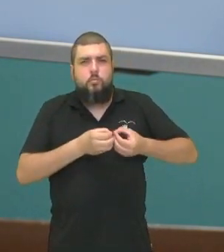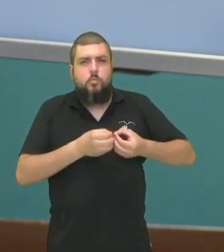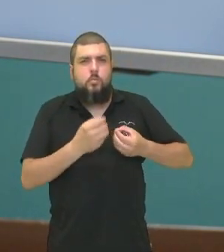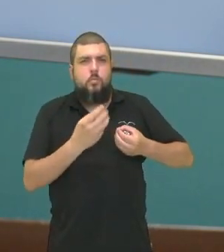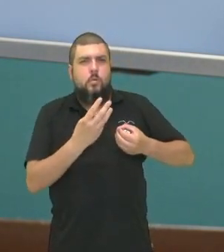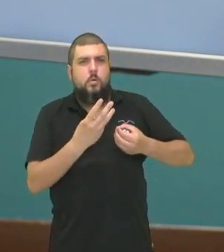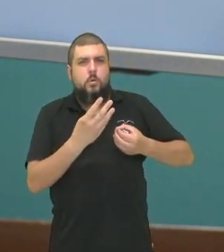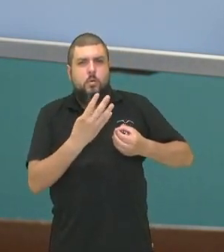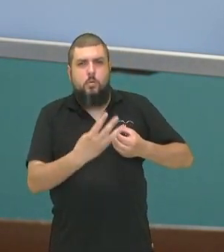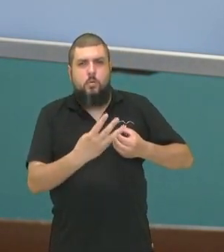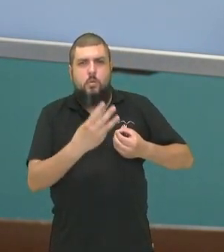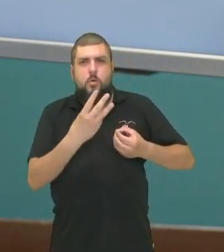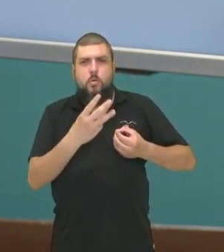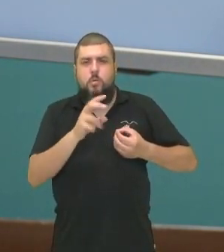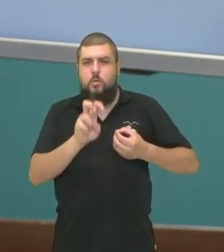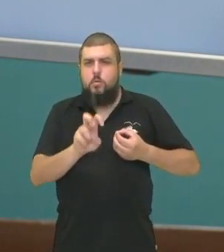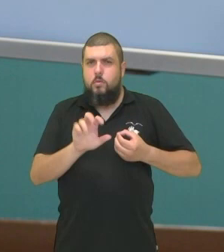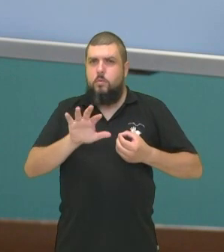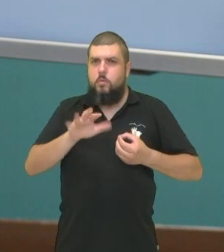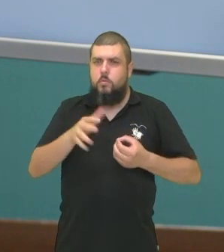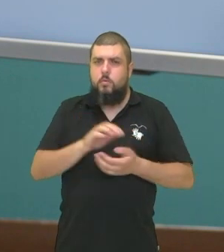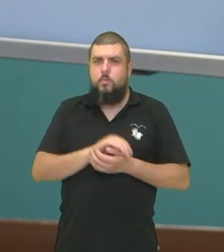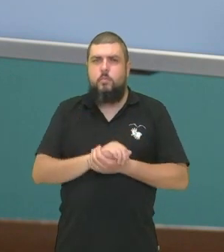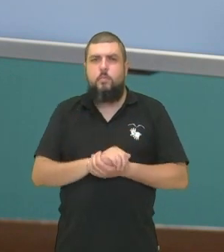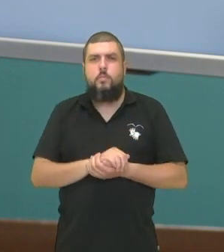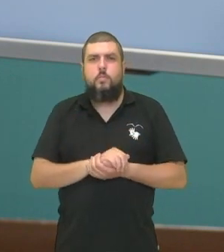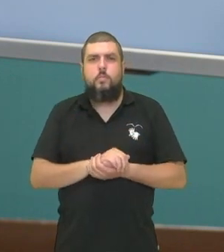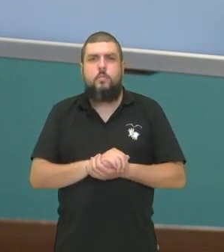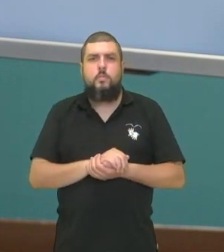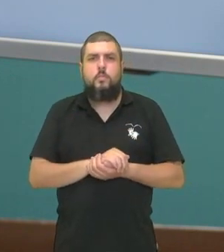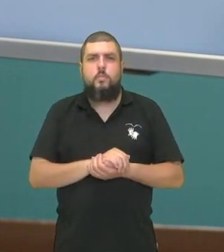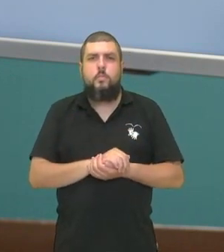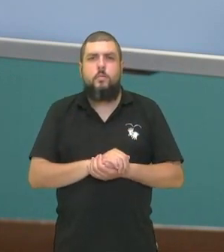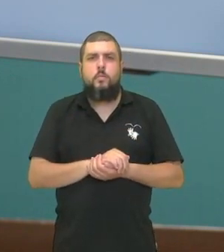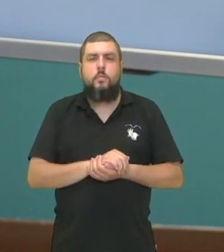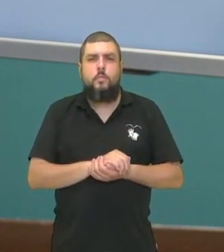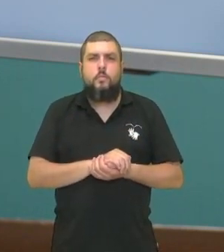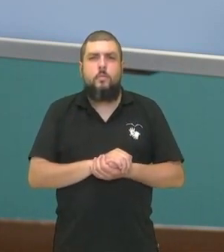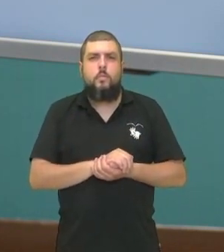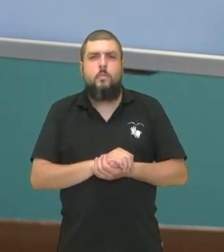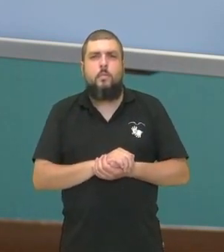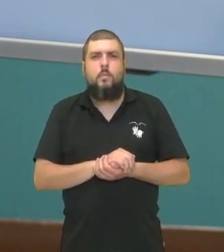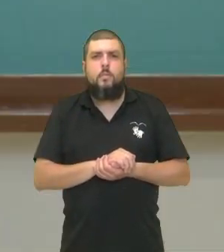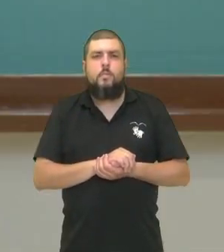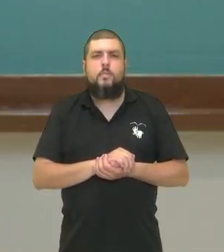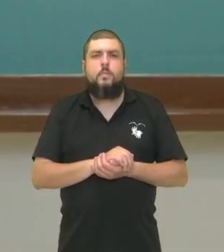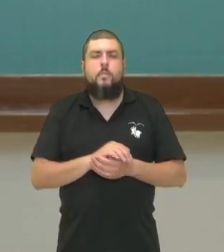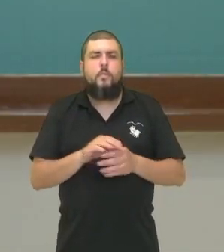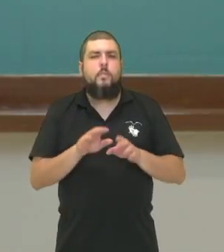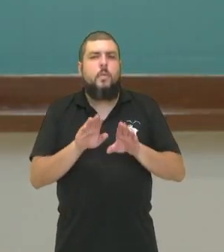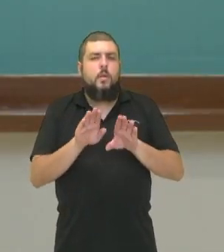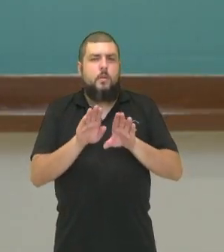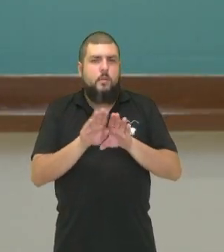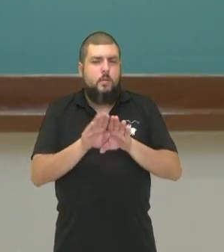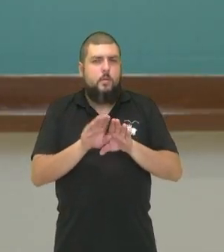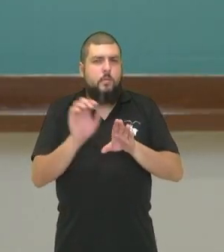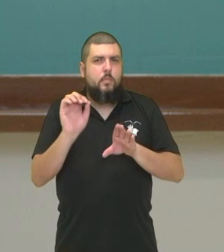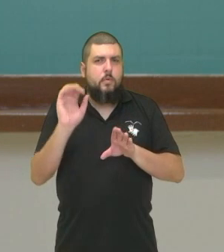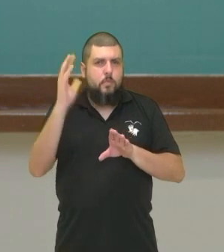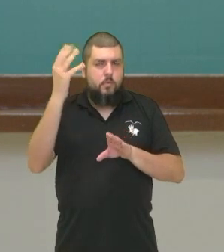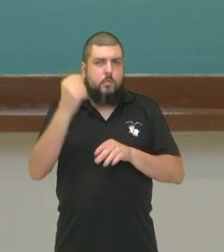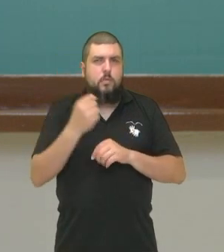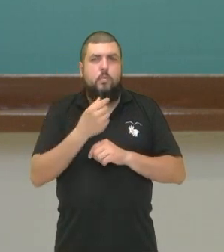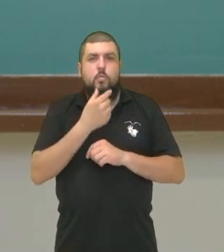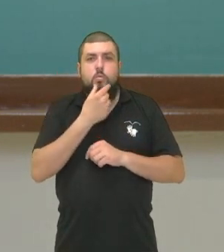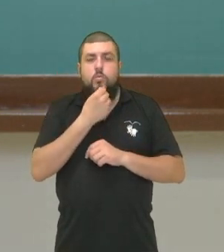graus, para que ocorra a produção dos espermatozoides. Também pode acontecer do menino